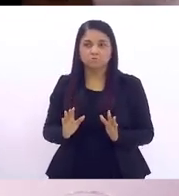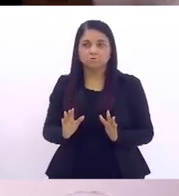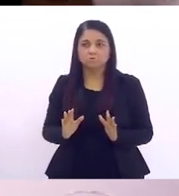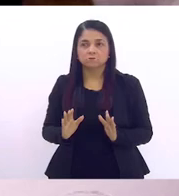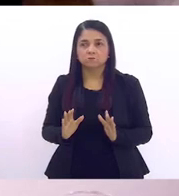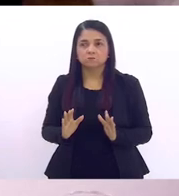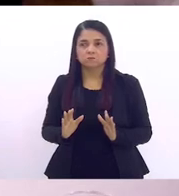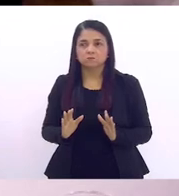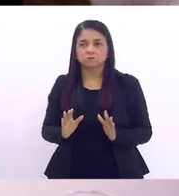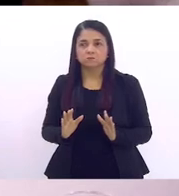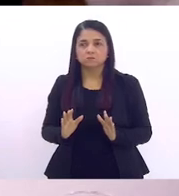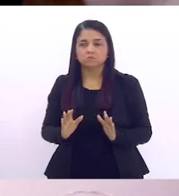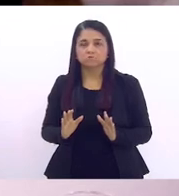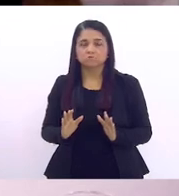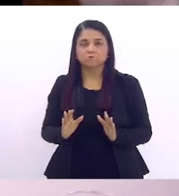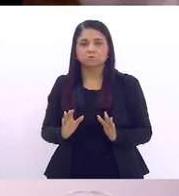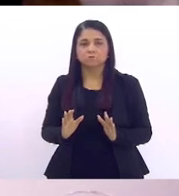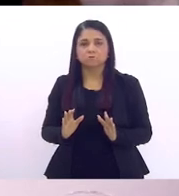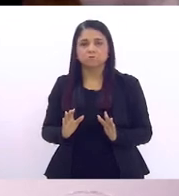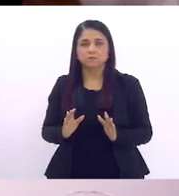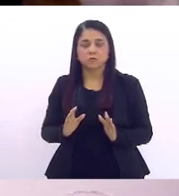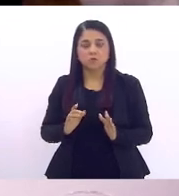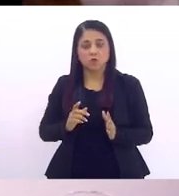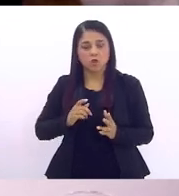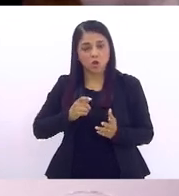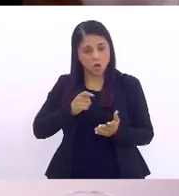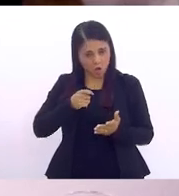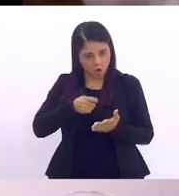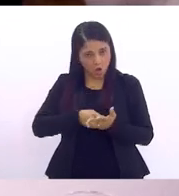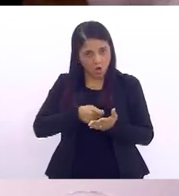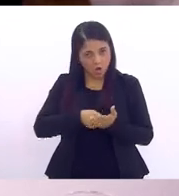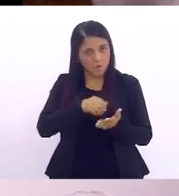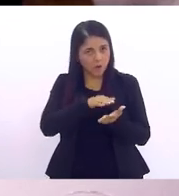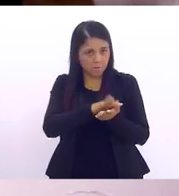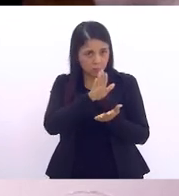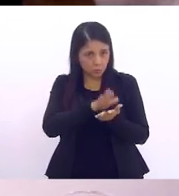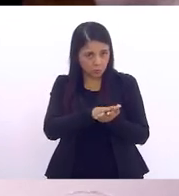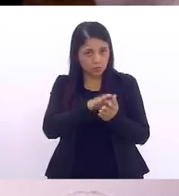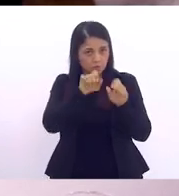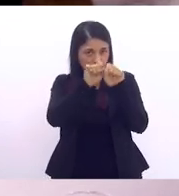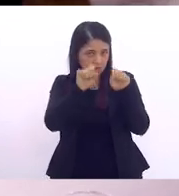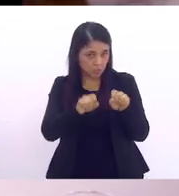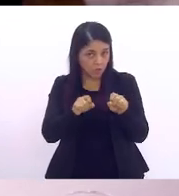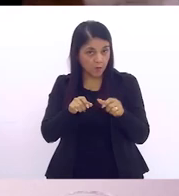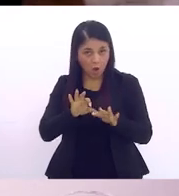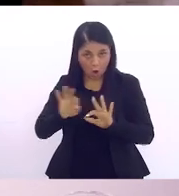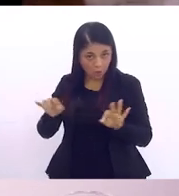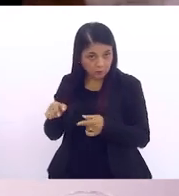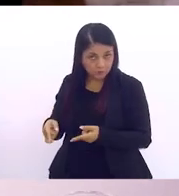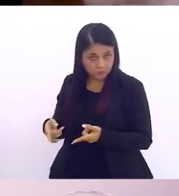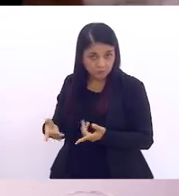eh seria razoável manter essa cobrança de multa enquanto o sistema ainda não opera num ponto